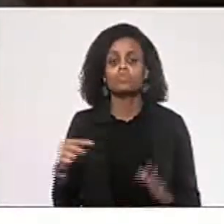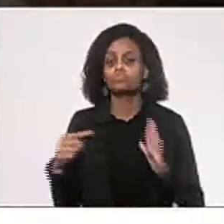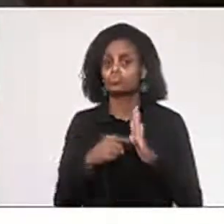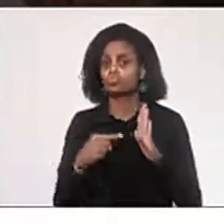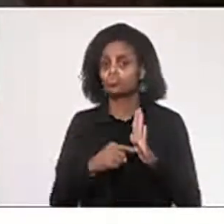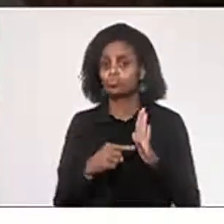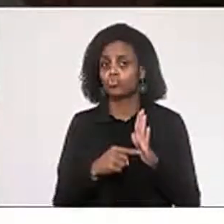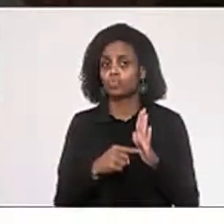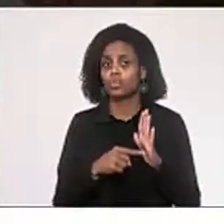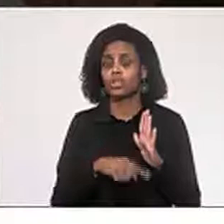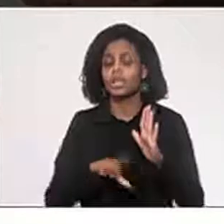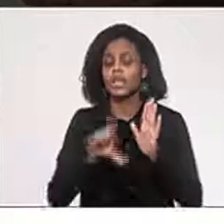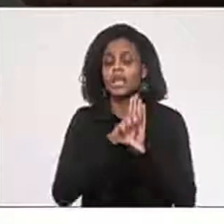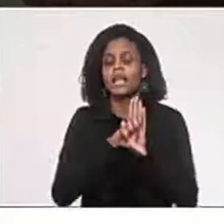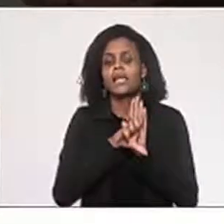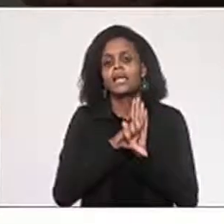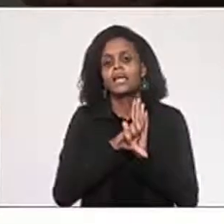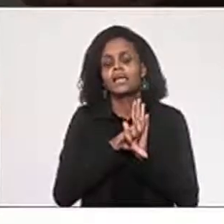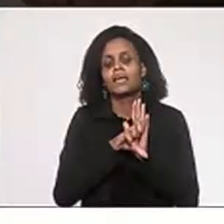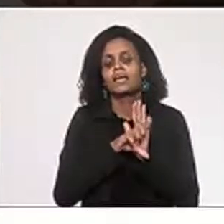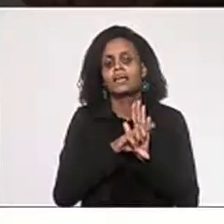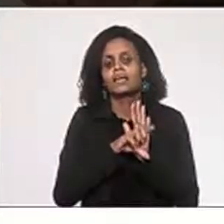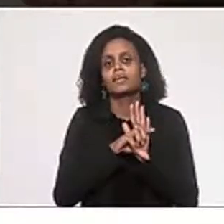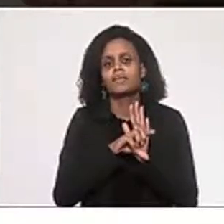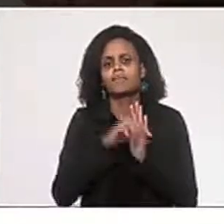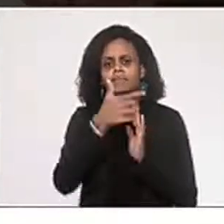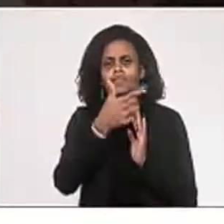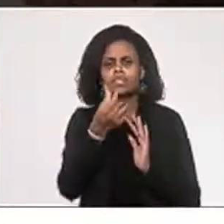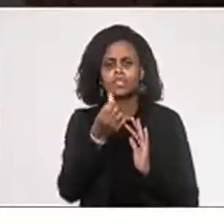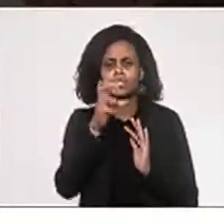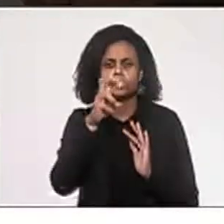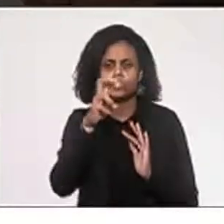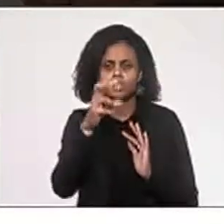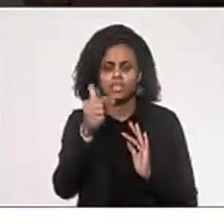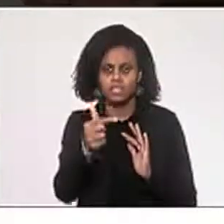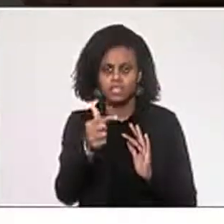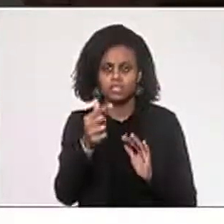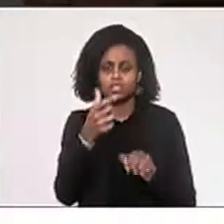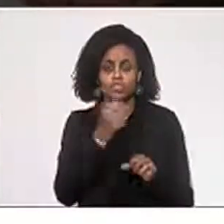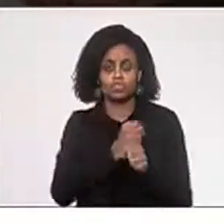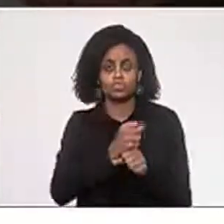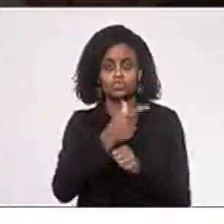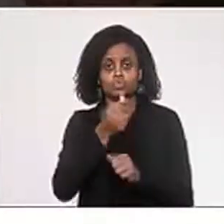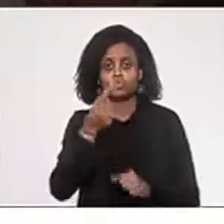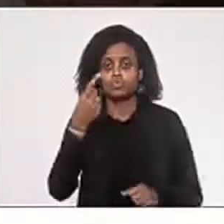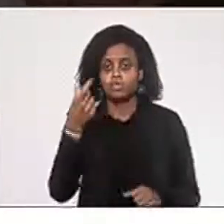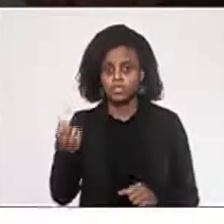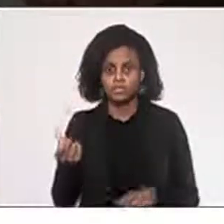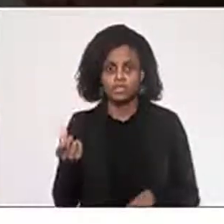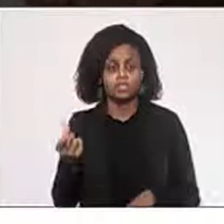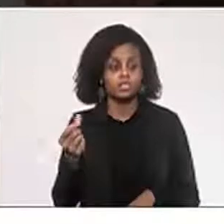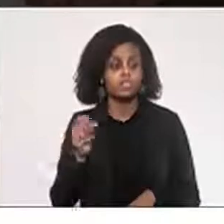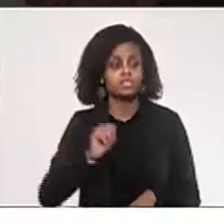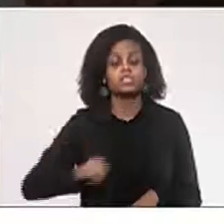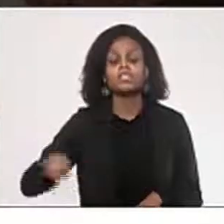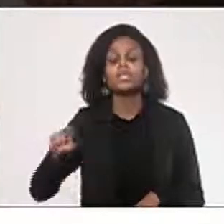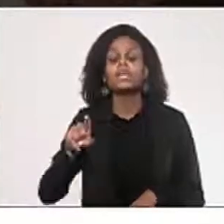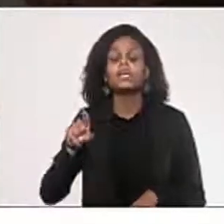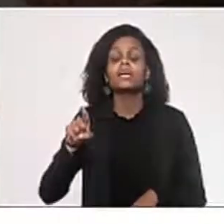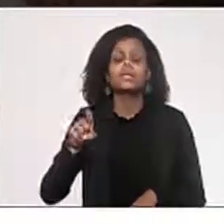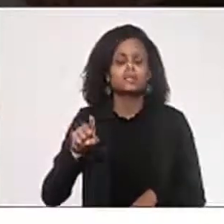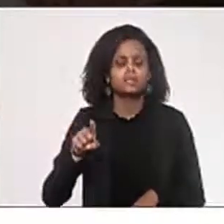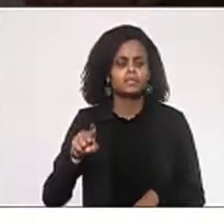explicitada na Lei 2657 de 96, e eles estejam se